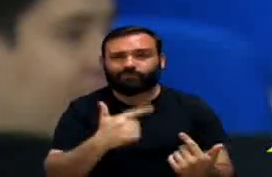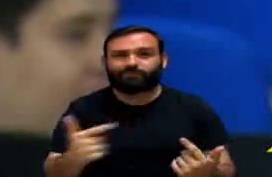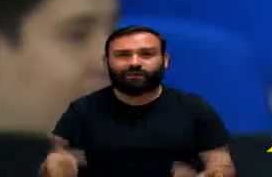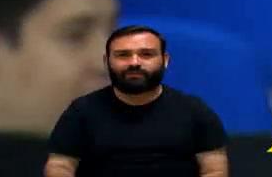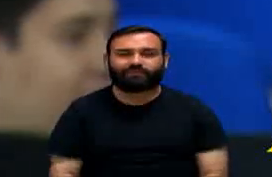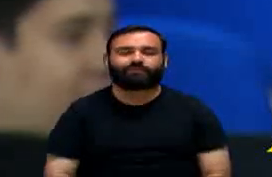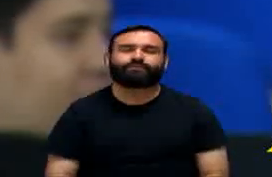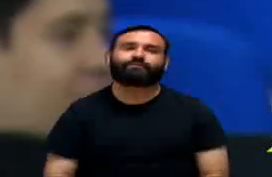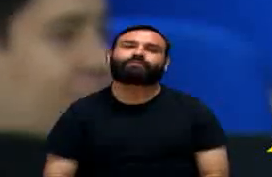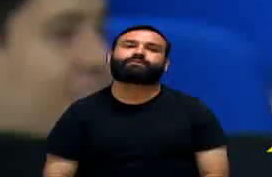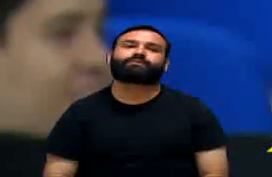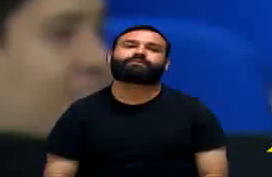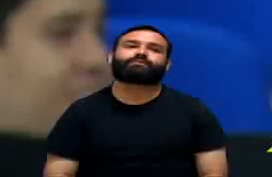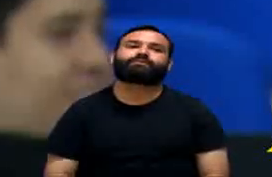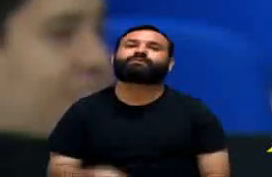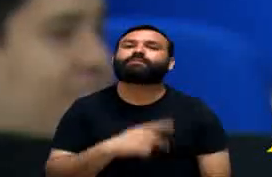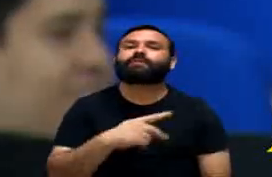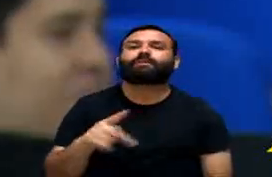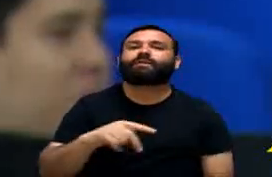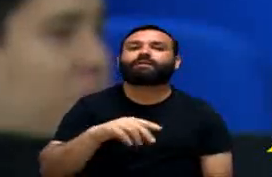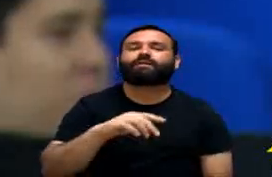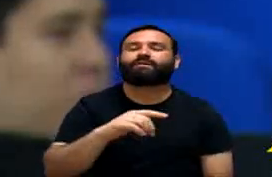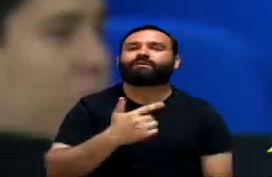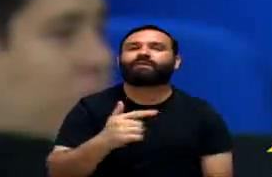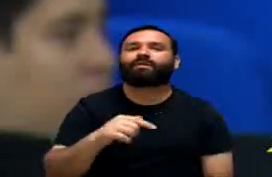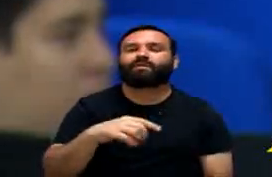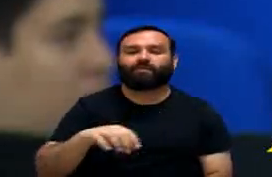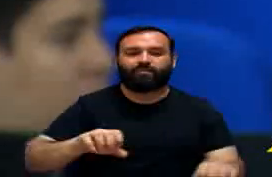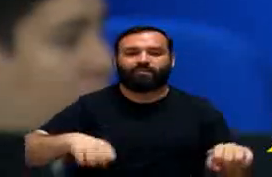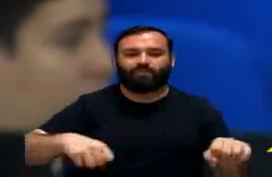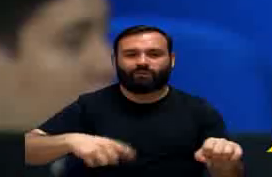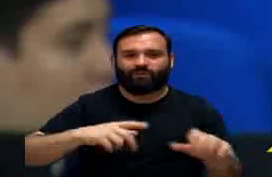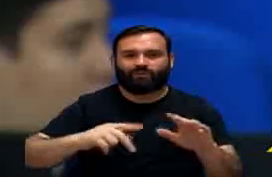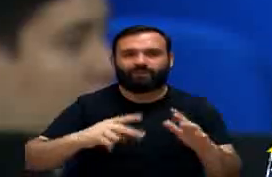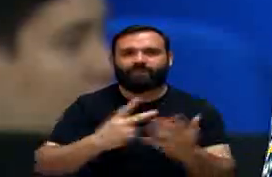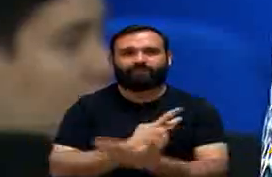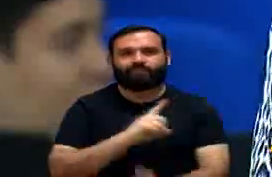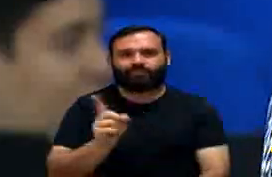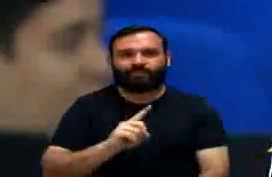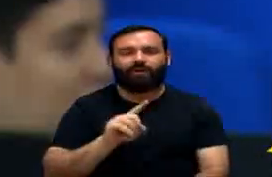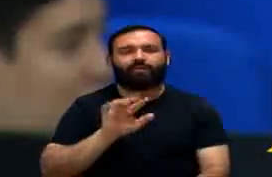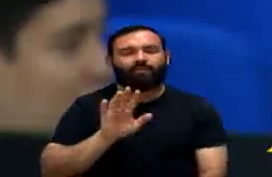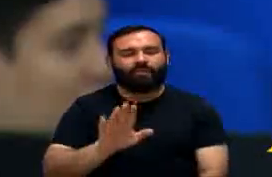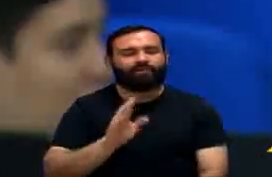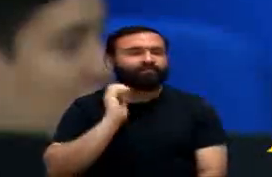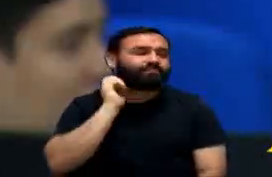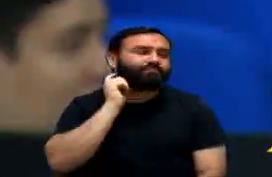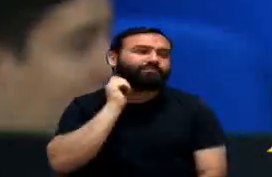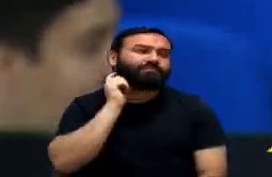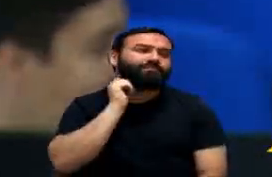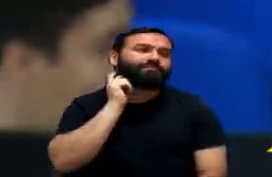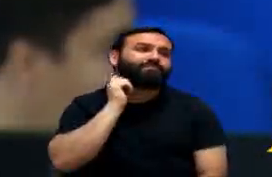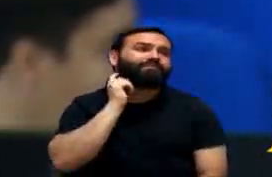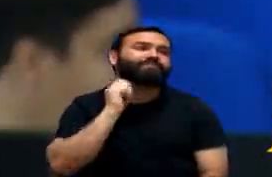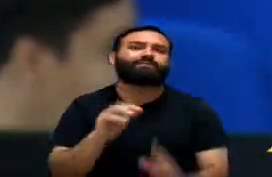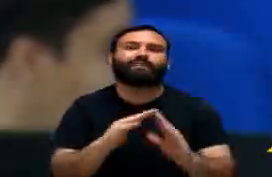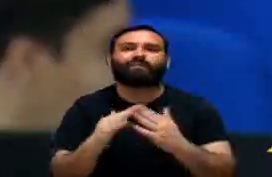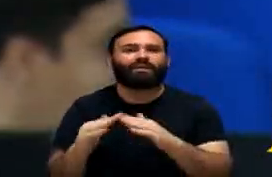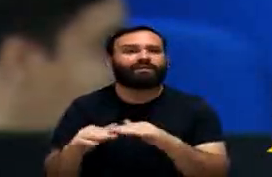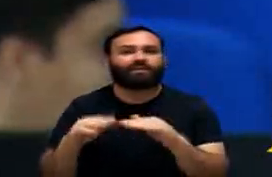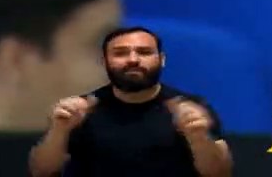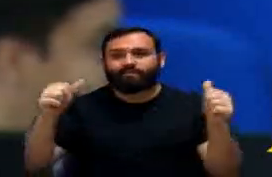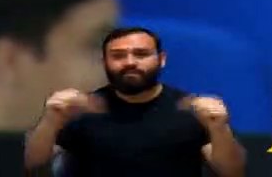existe elas não contratam os motoboys com motos adulteradas mas são na periferia isso é um